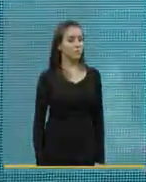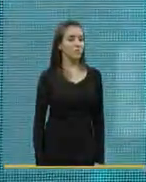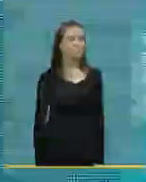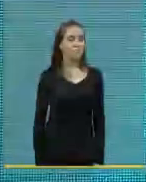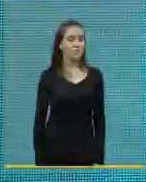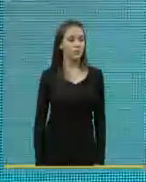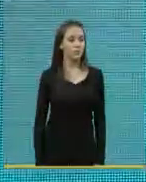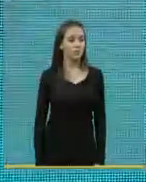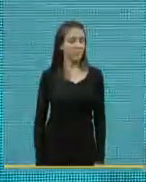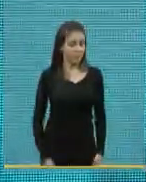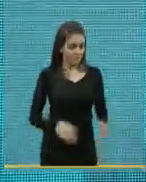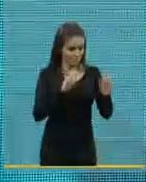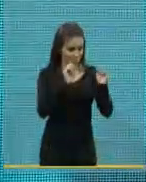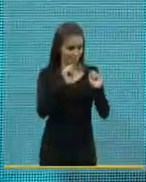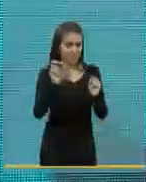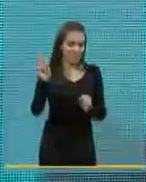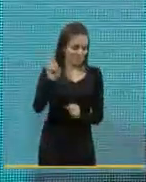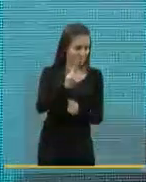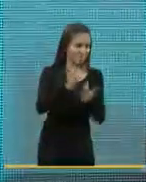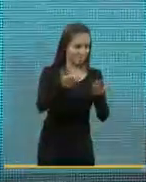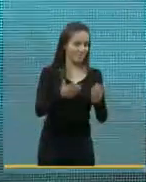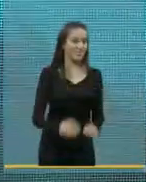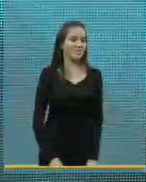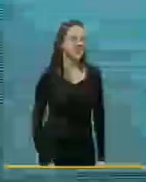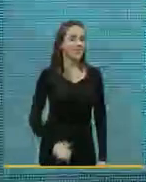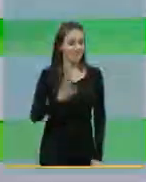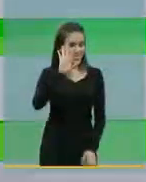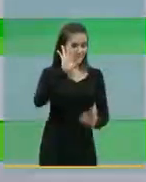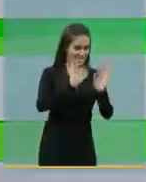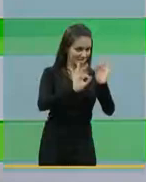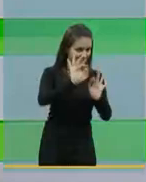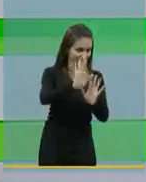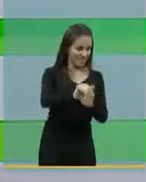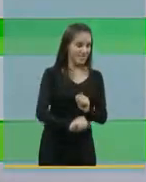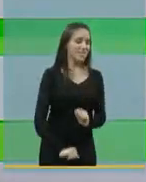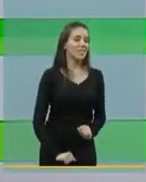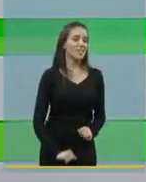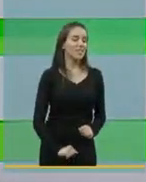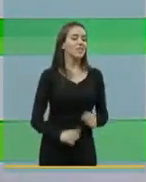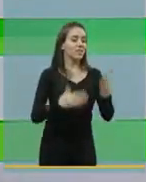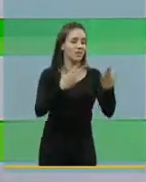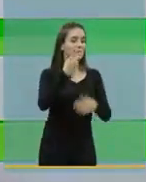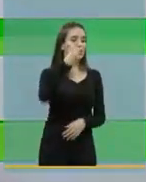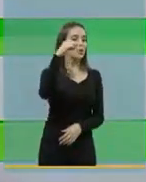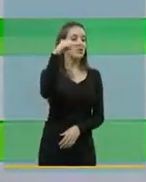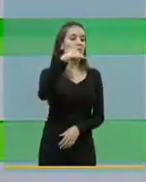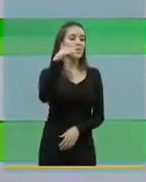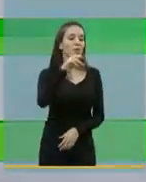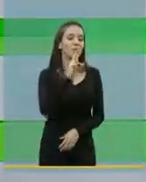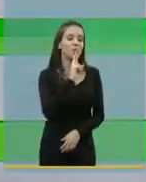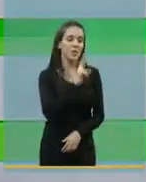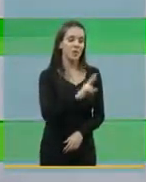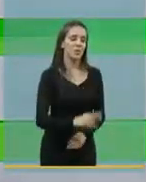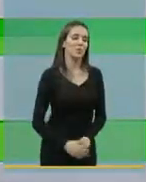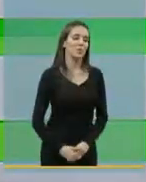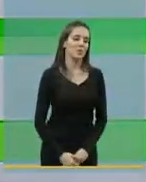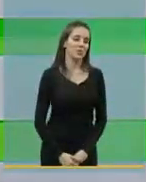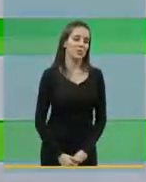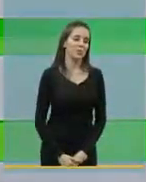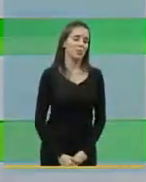o candidato pode responder então vamos organizar agora em dois minutos para sua resposta